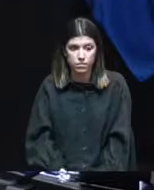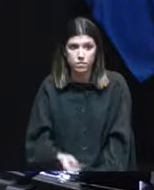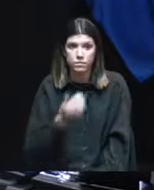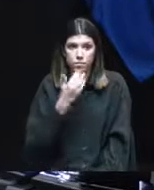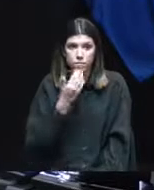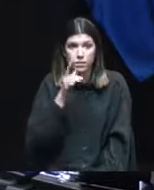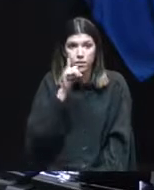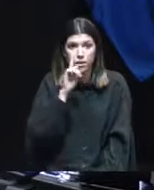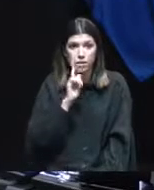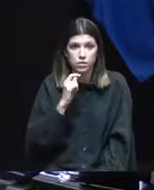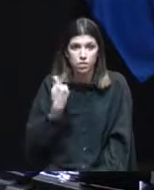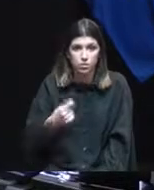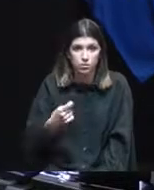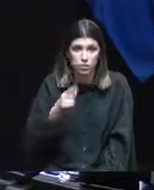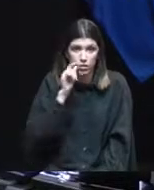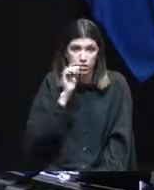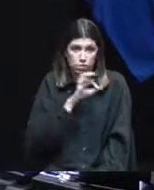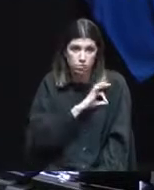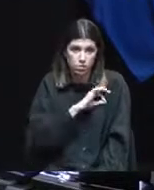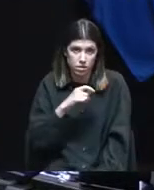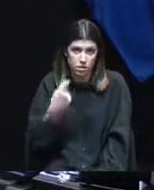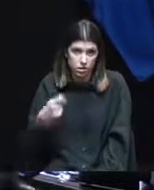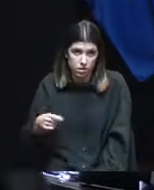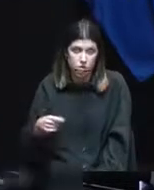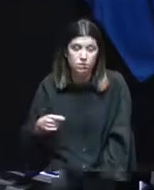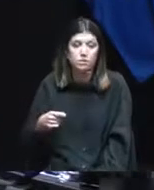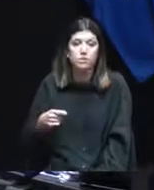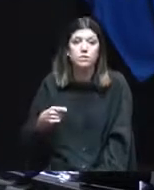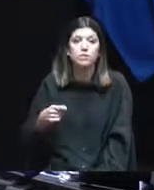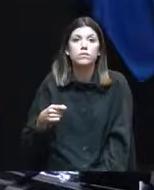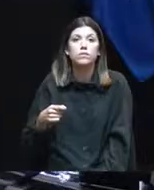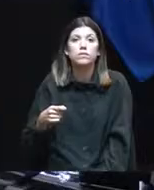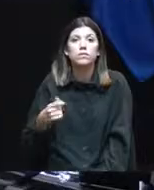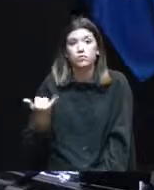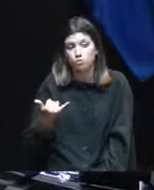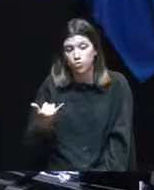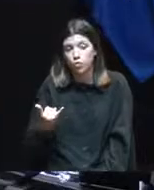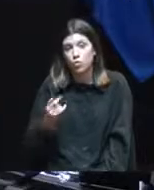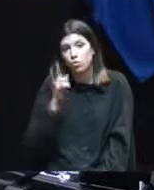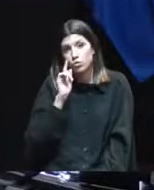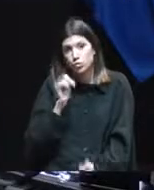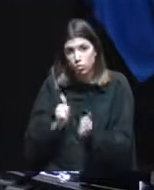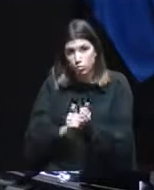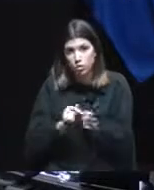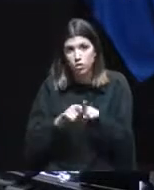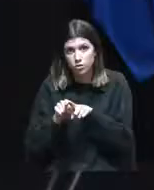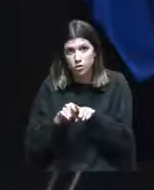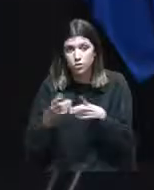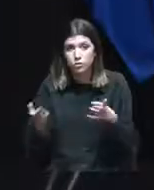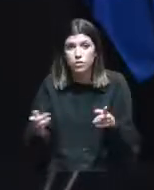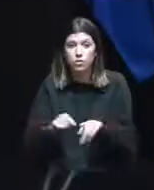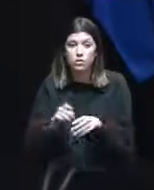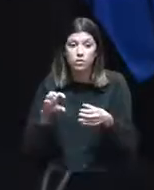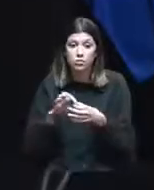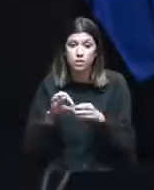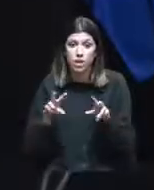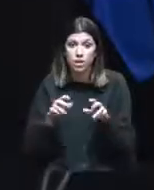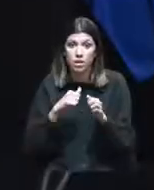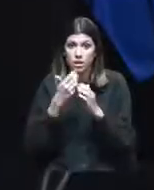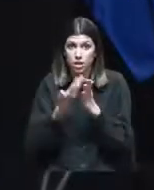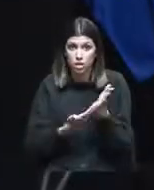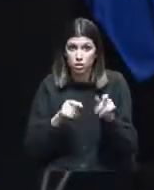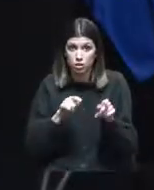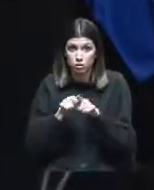Muito obrigada, Sra. Presidente, Sr. Vice-Presidente, Srs. Vereadores e Srs. Deputados. Neste ponto de declarações políticas, os